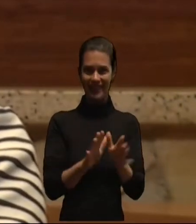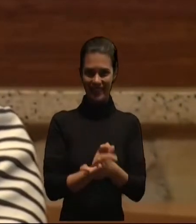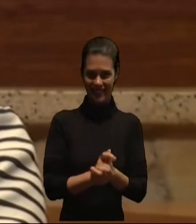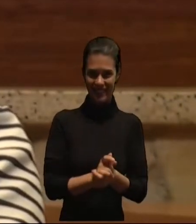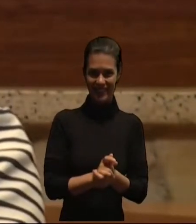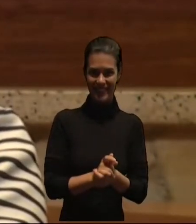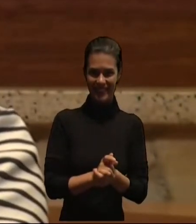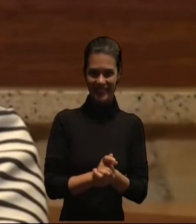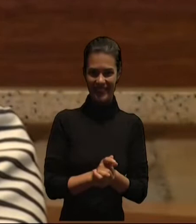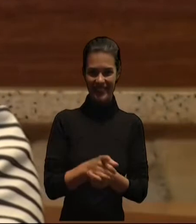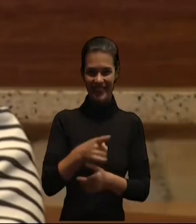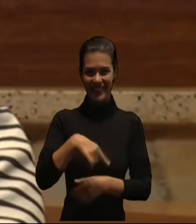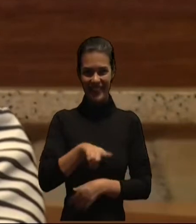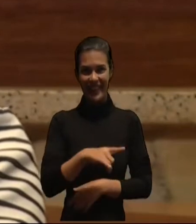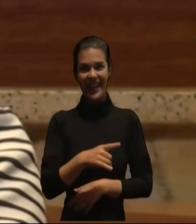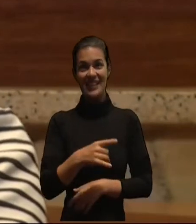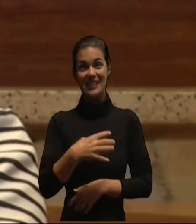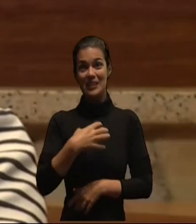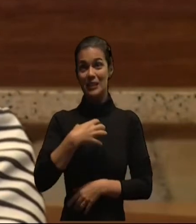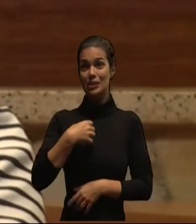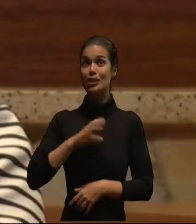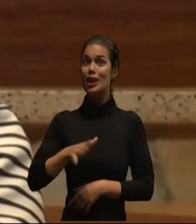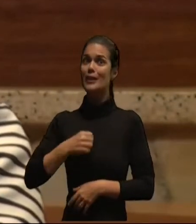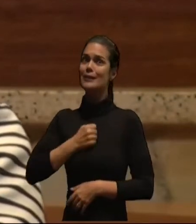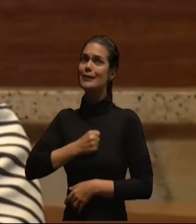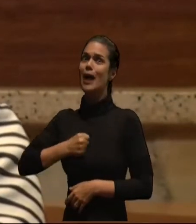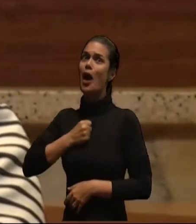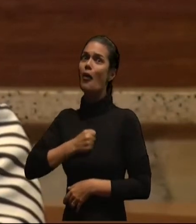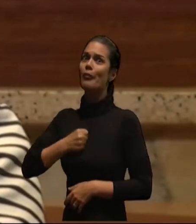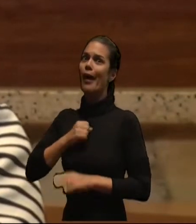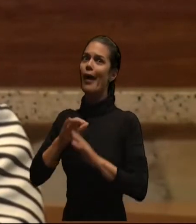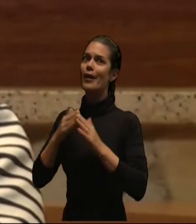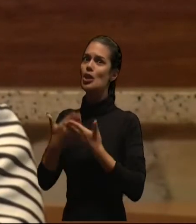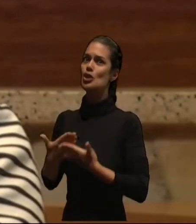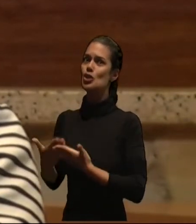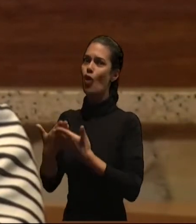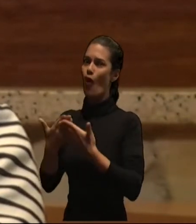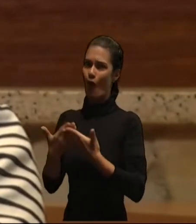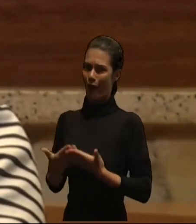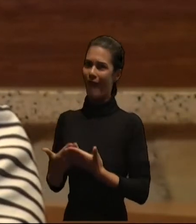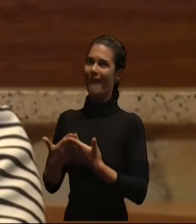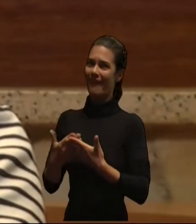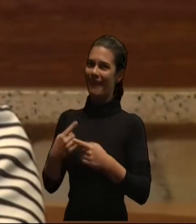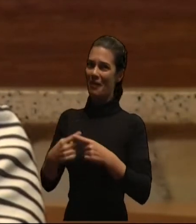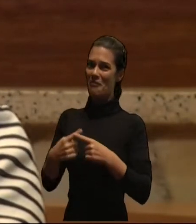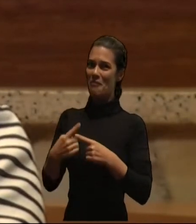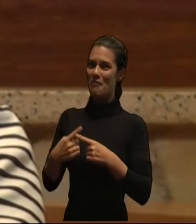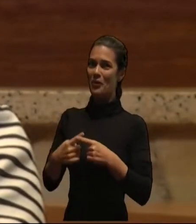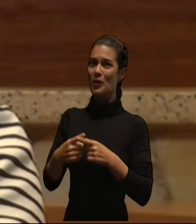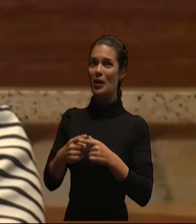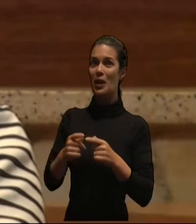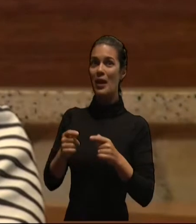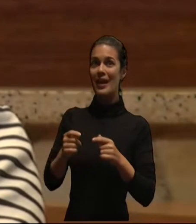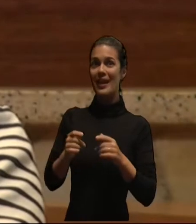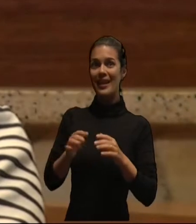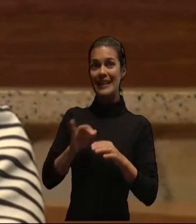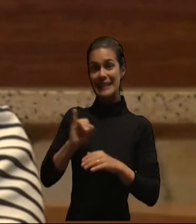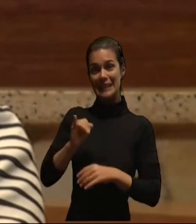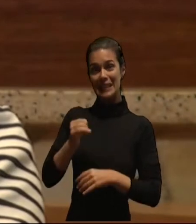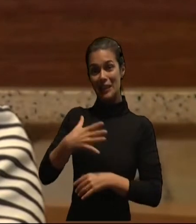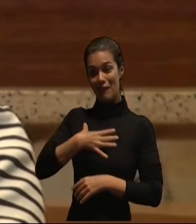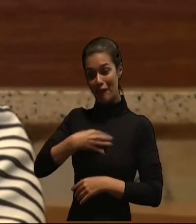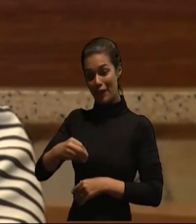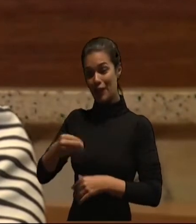da creche, do horário que a gente descansava, e temos feito trabalhos